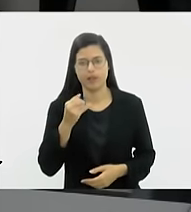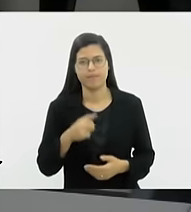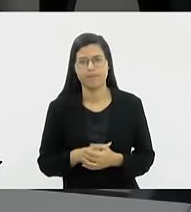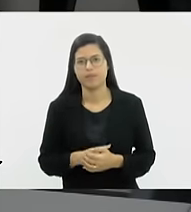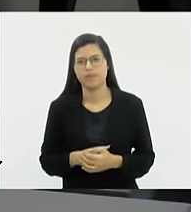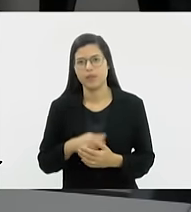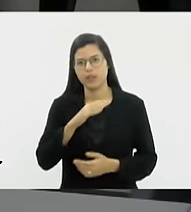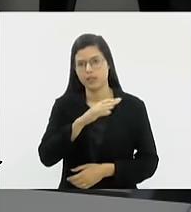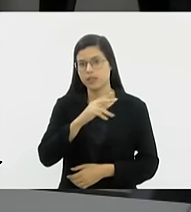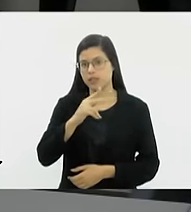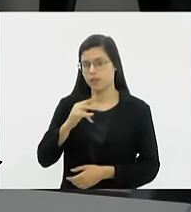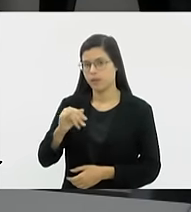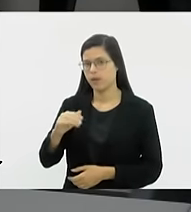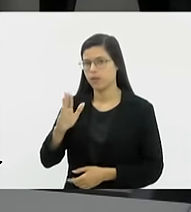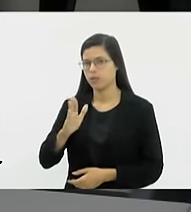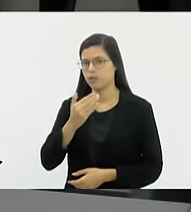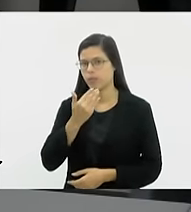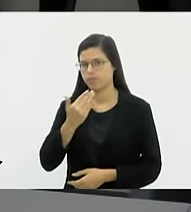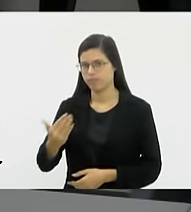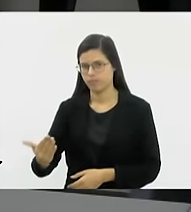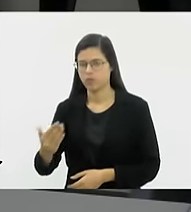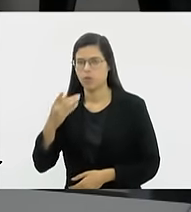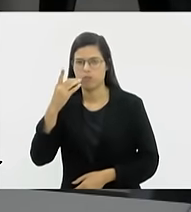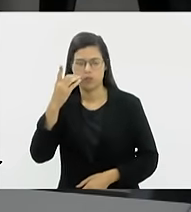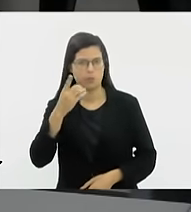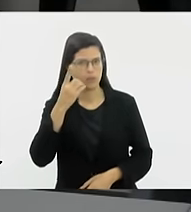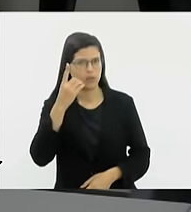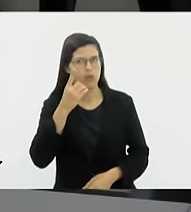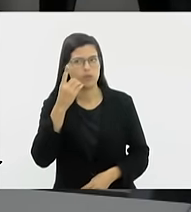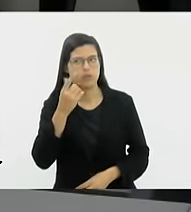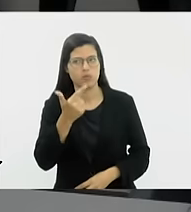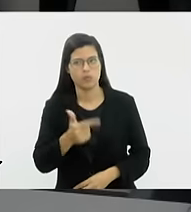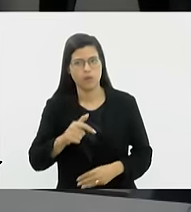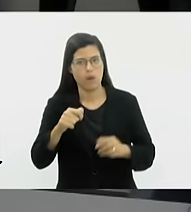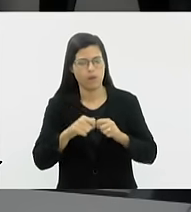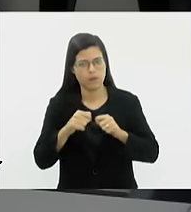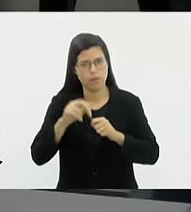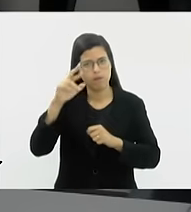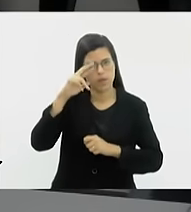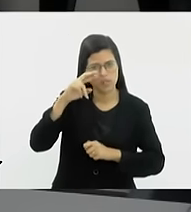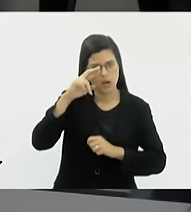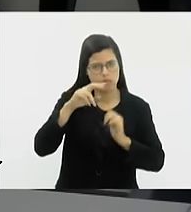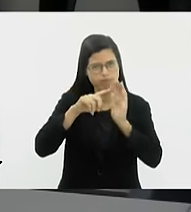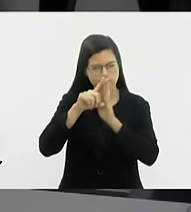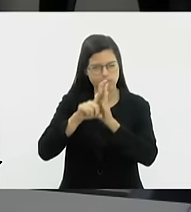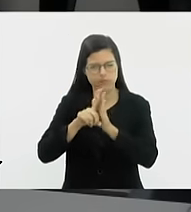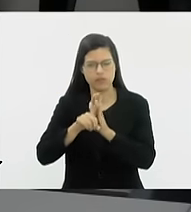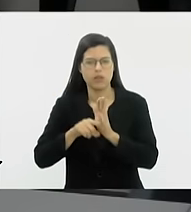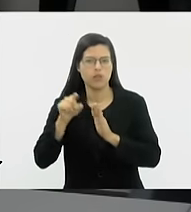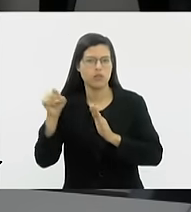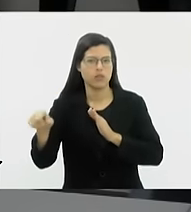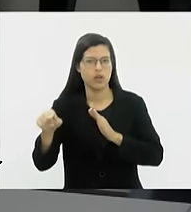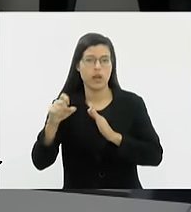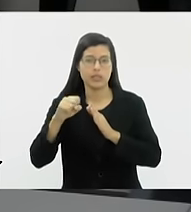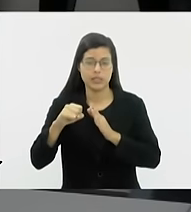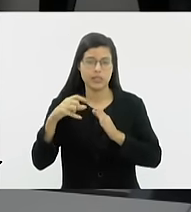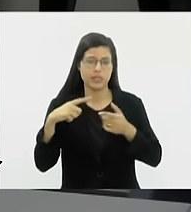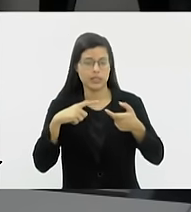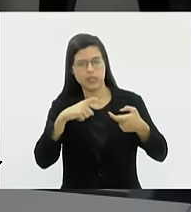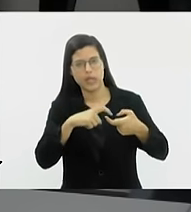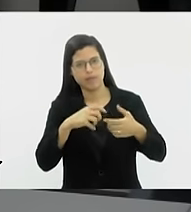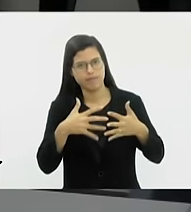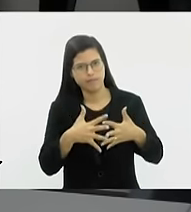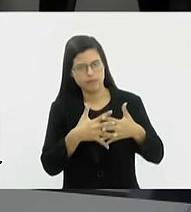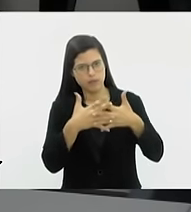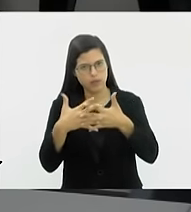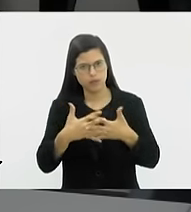eu já pedi ao nobre deputado, mais uma vez fazermos uma fiscalização lá, se nós vamos ter ou não reboque lá, ou se